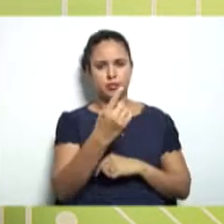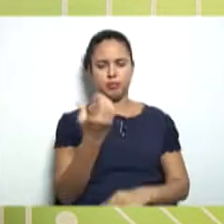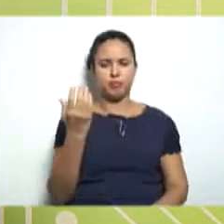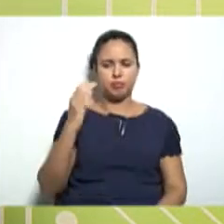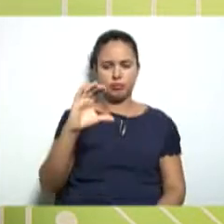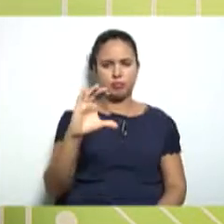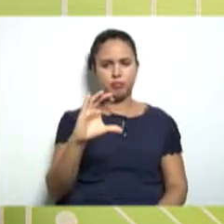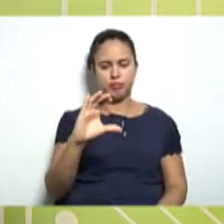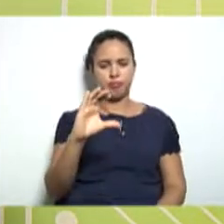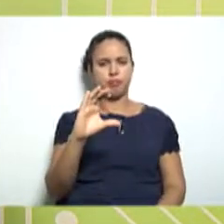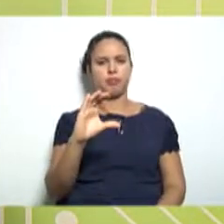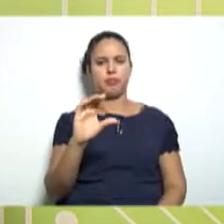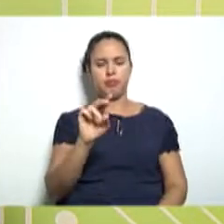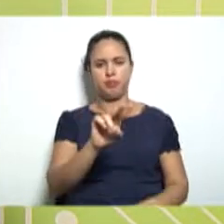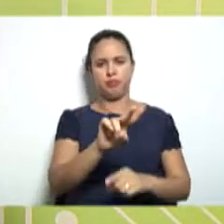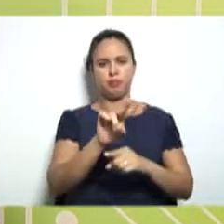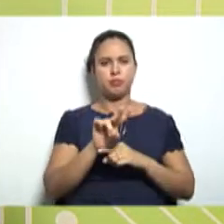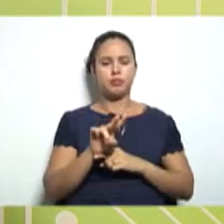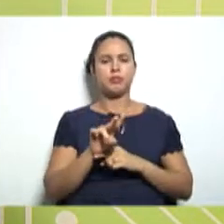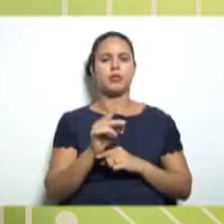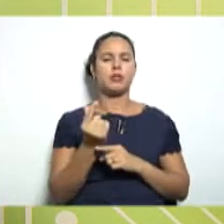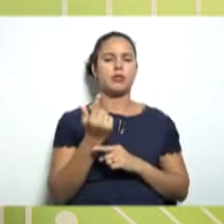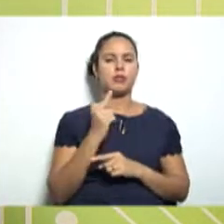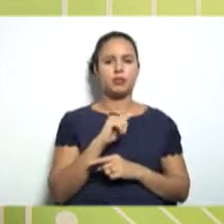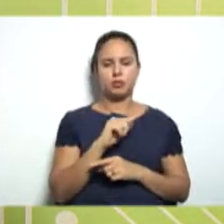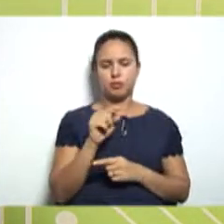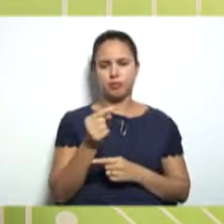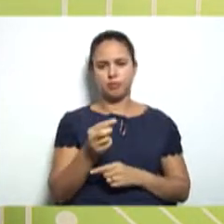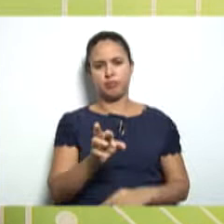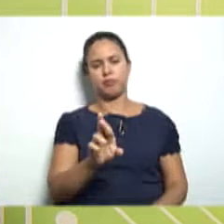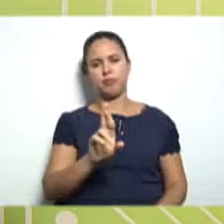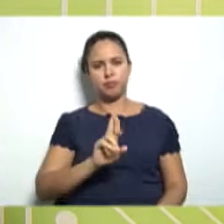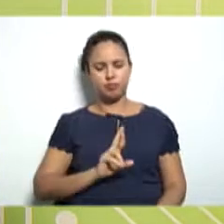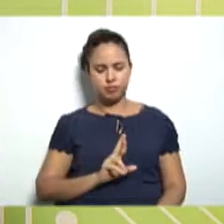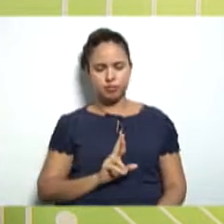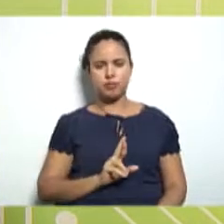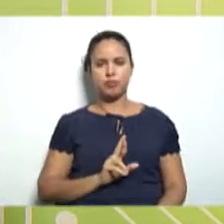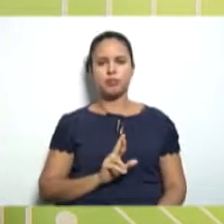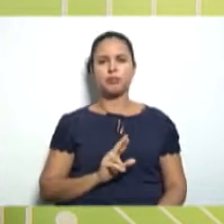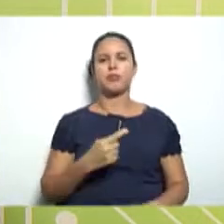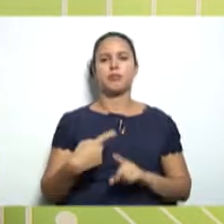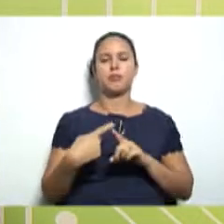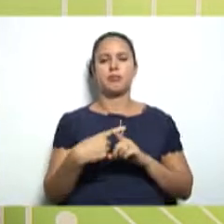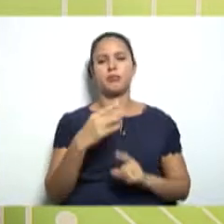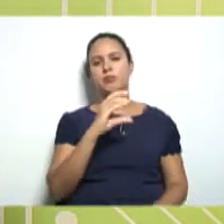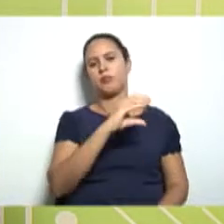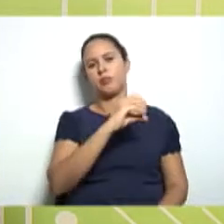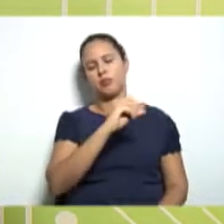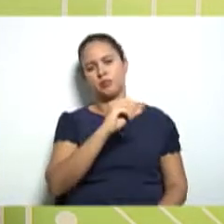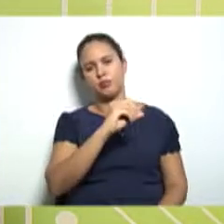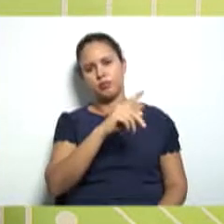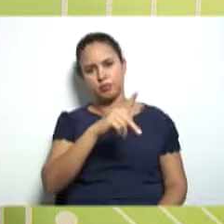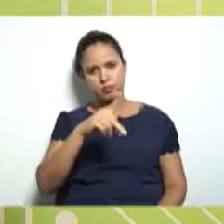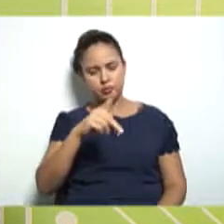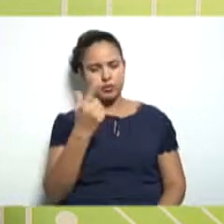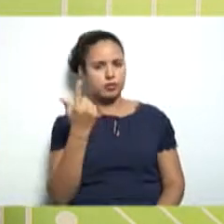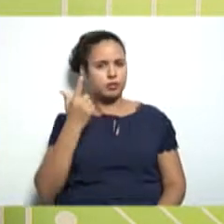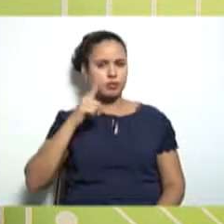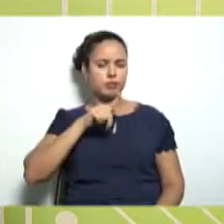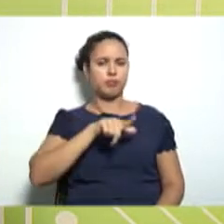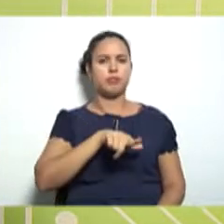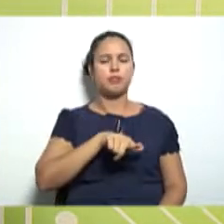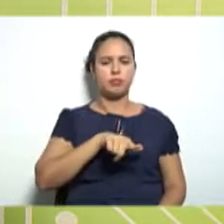crédito acessível. Isso tem dado um retorno econômico muito grande, porque essas cooperativas têm tido sucesso econômico mas também um retorno muito grande